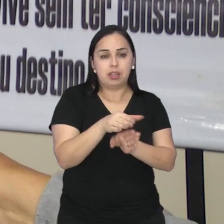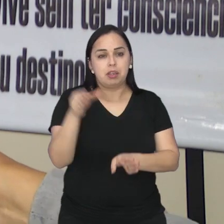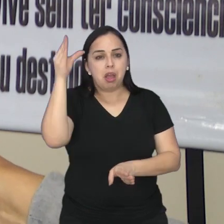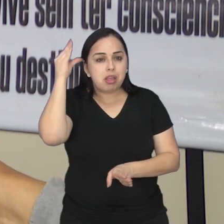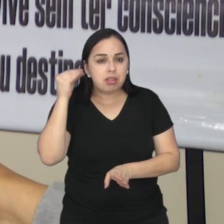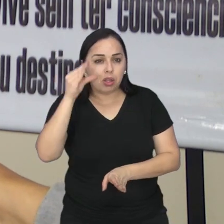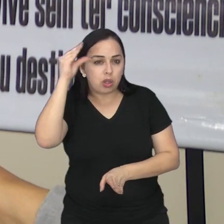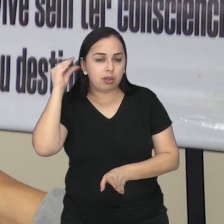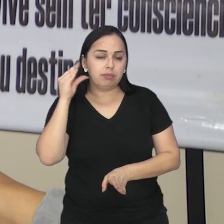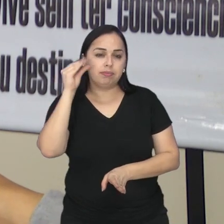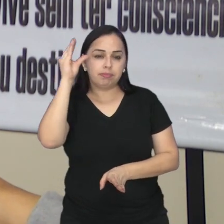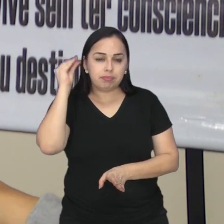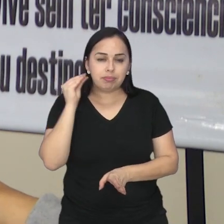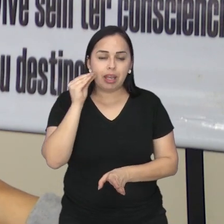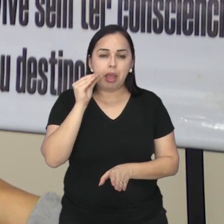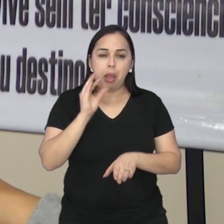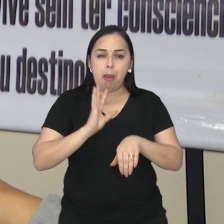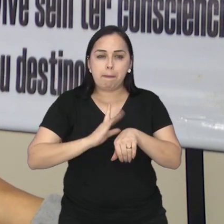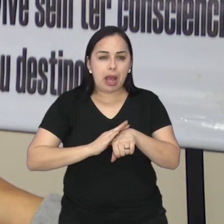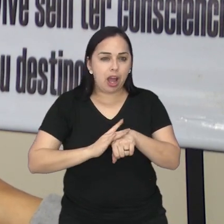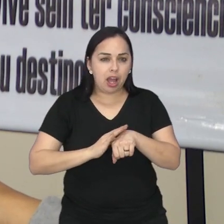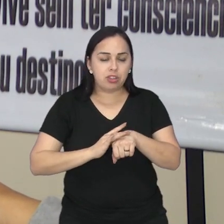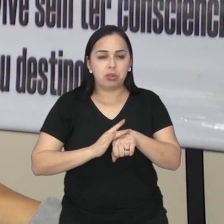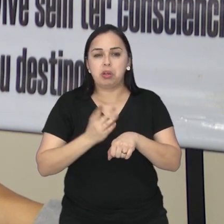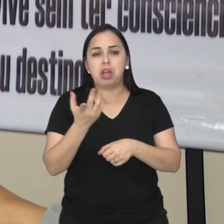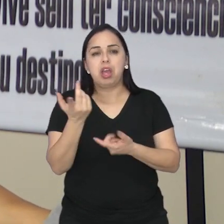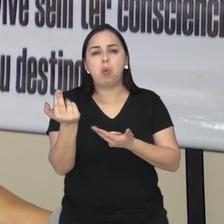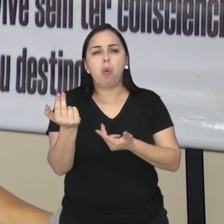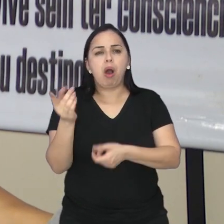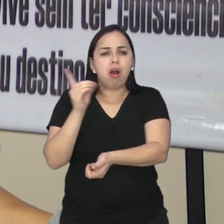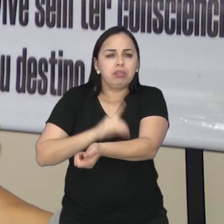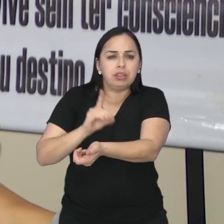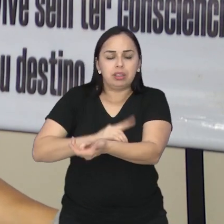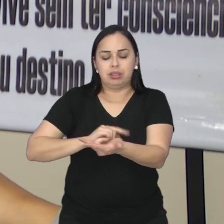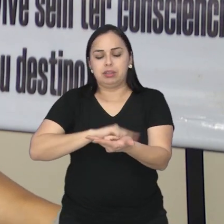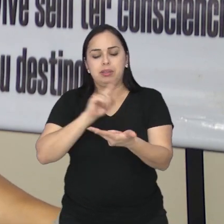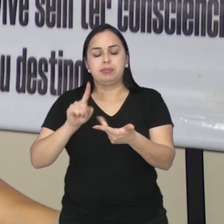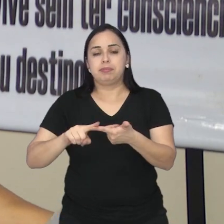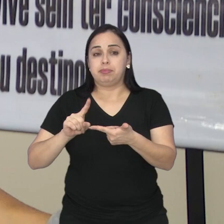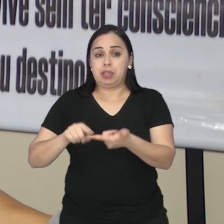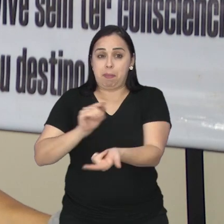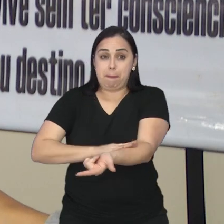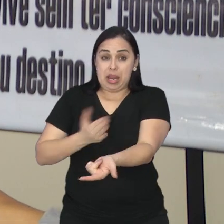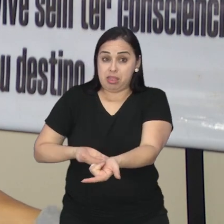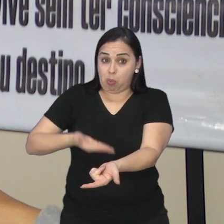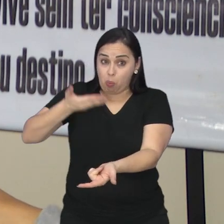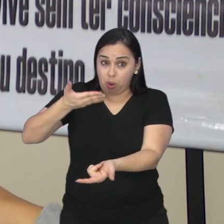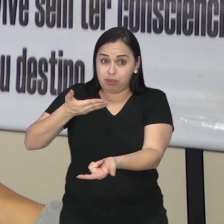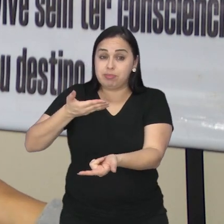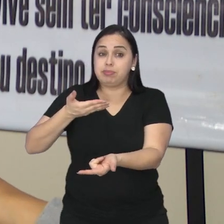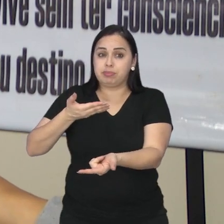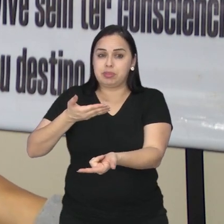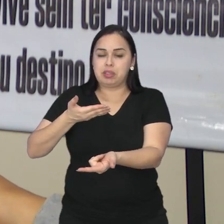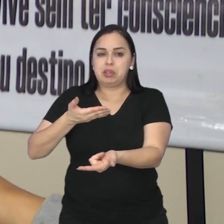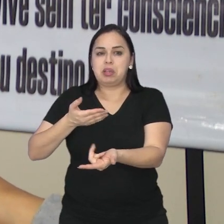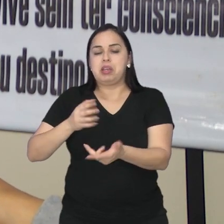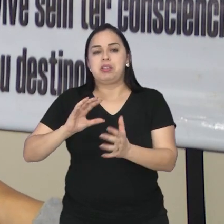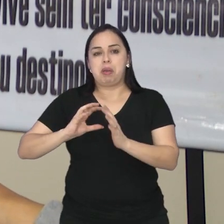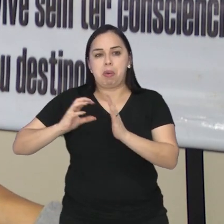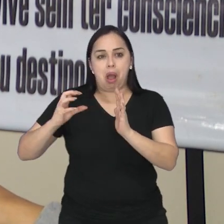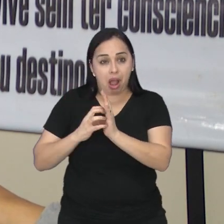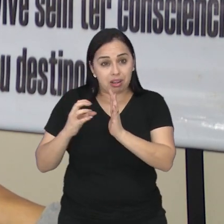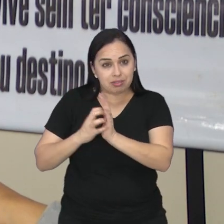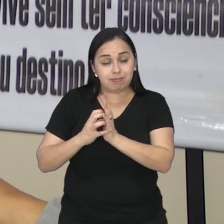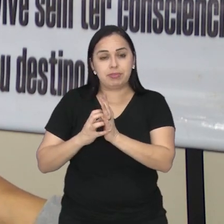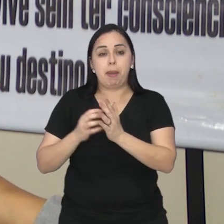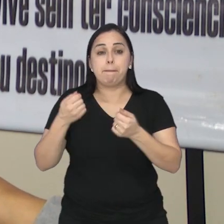a esquizofrenia ela é uma doença como se fosse diabetes, pressão alta, né? Tipo quem tem